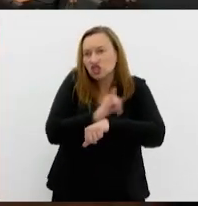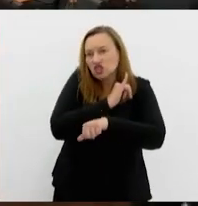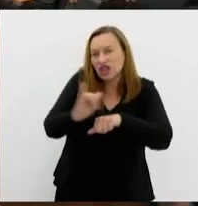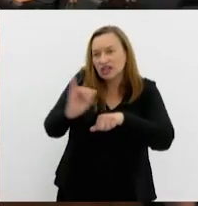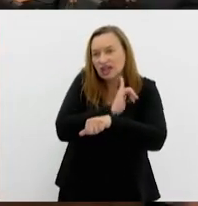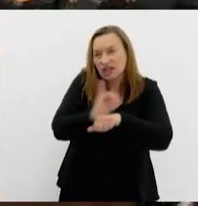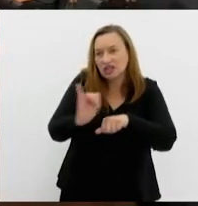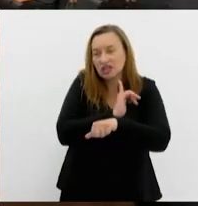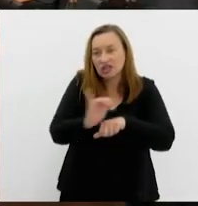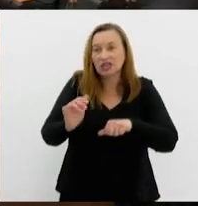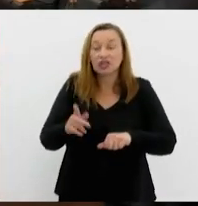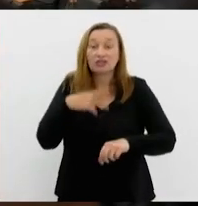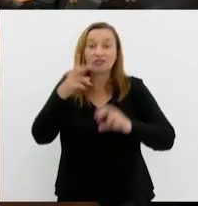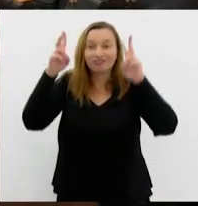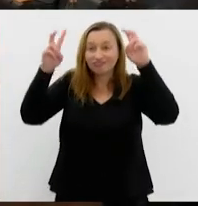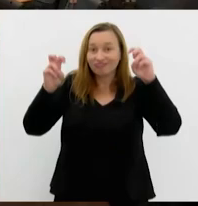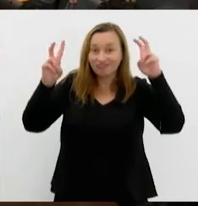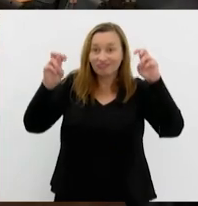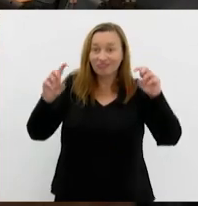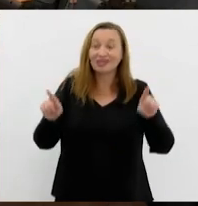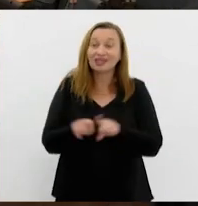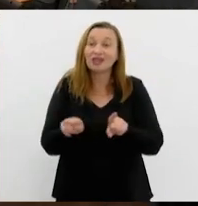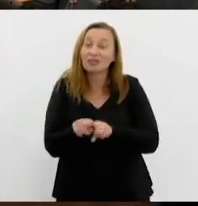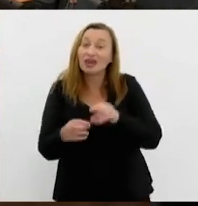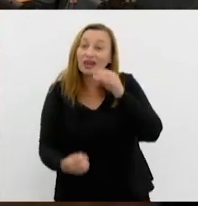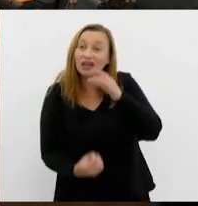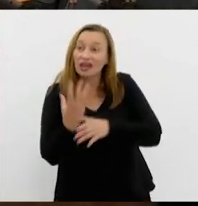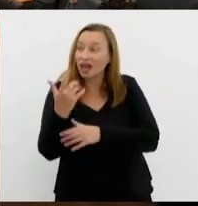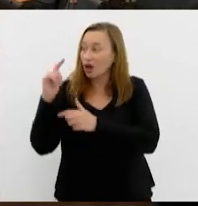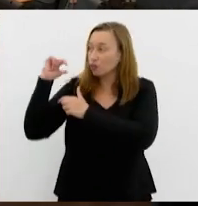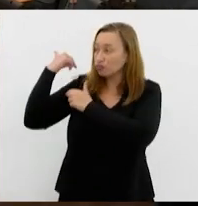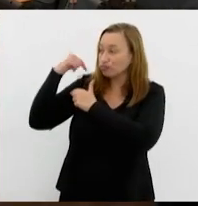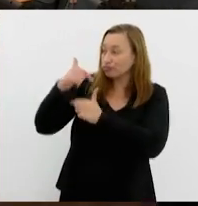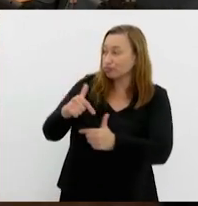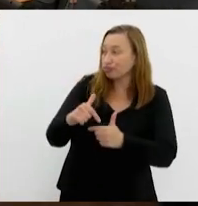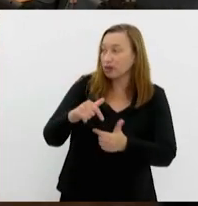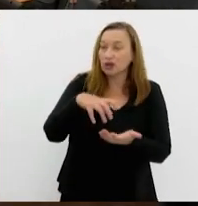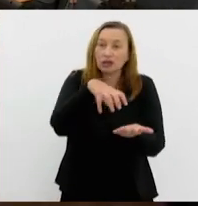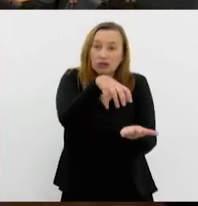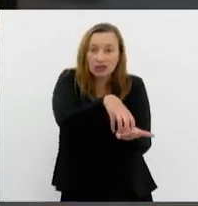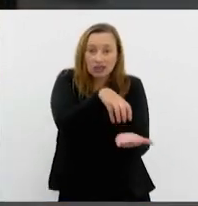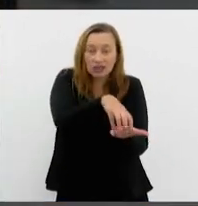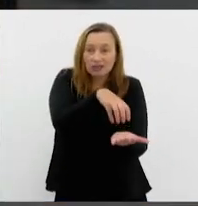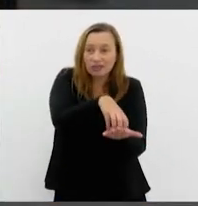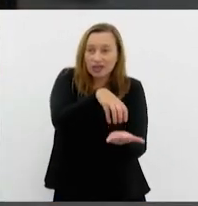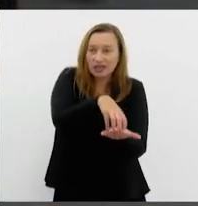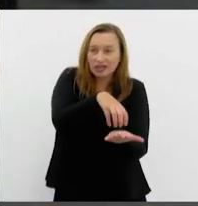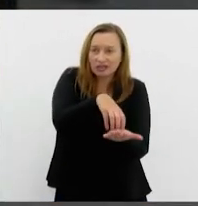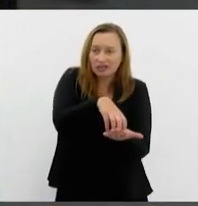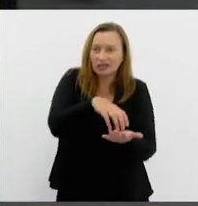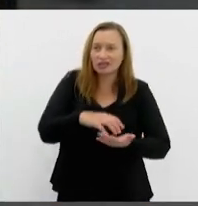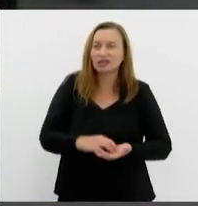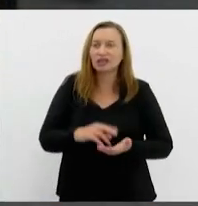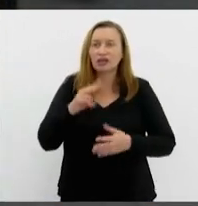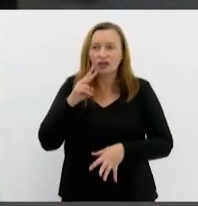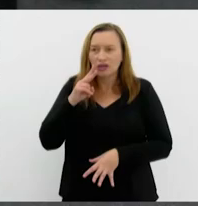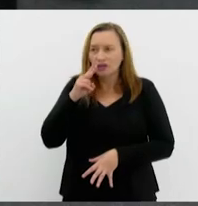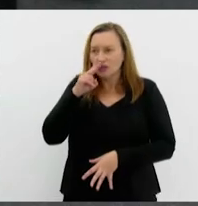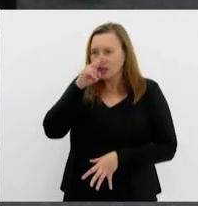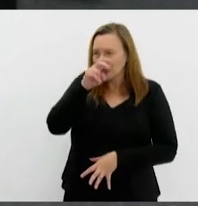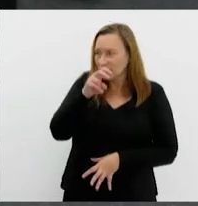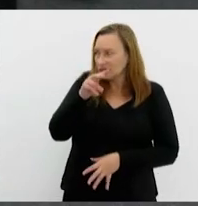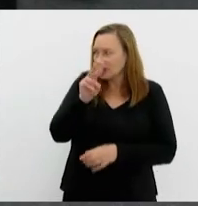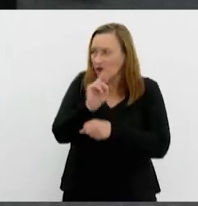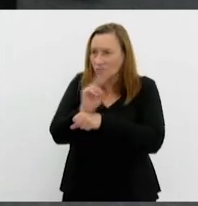tema, além de criar uma unidade de conservação, que é necessária, além de fortalecer a fiscalização, que